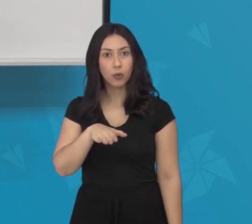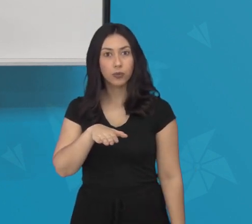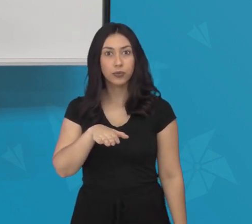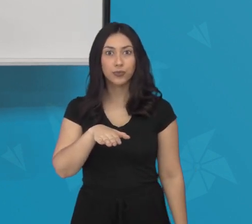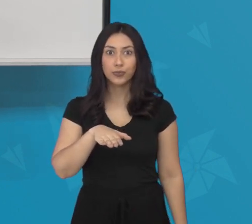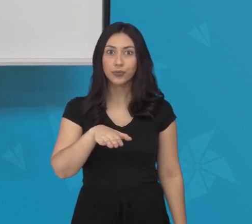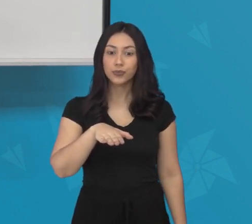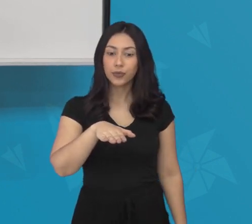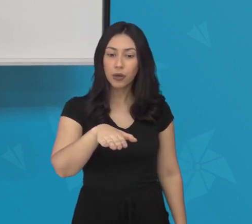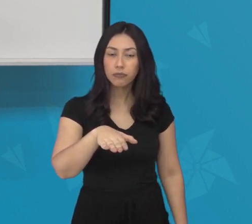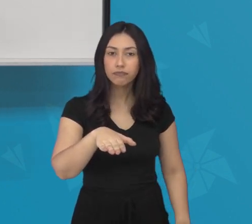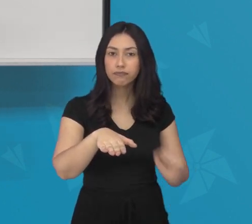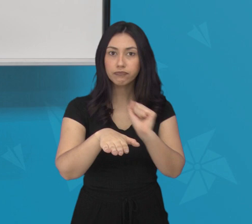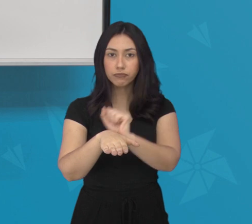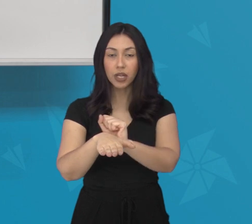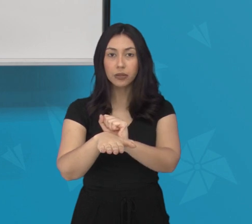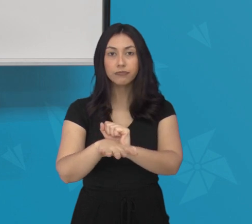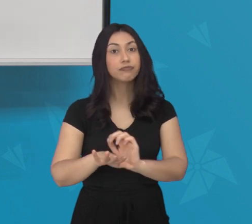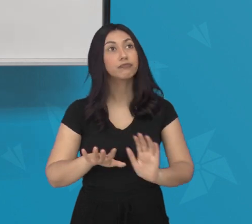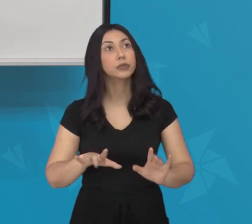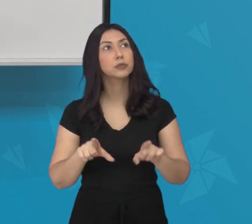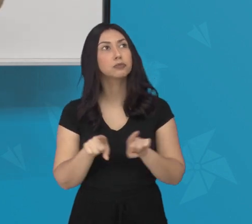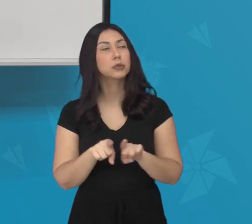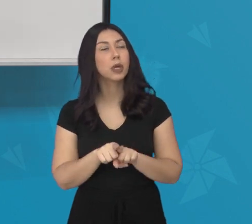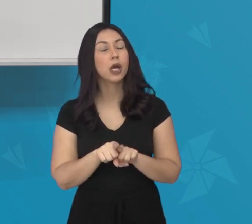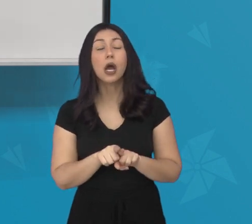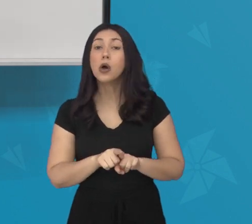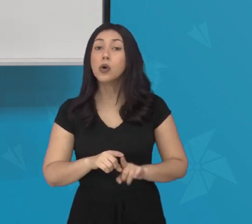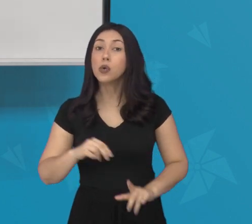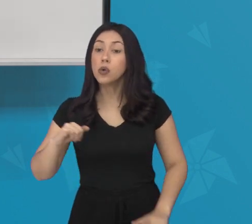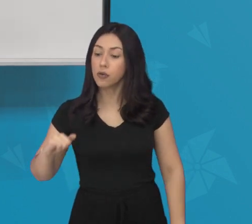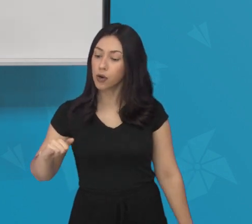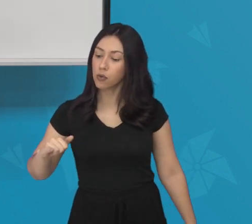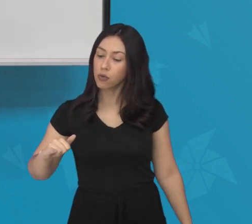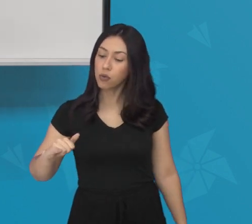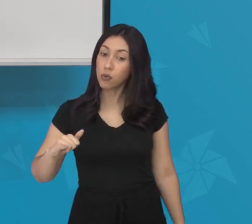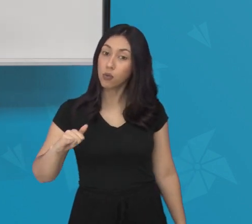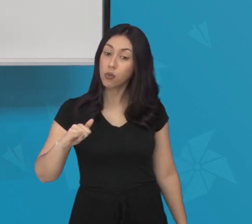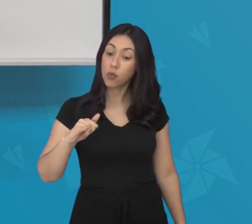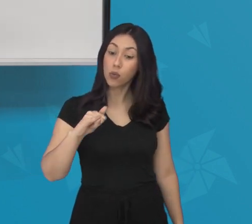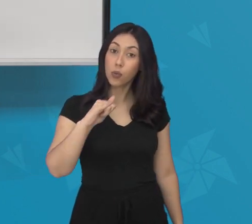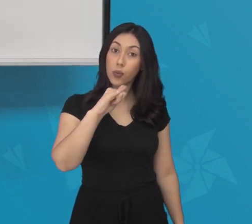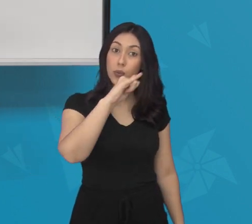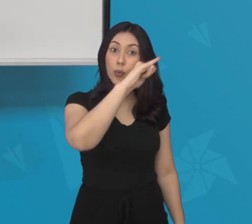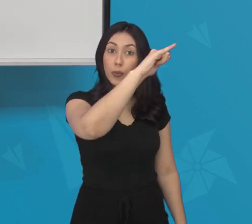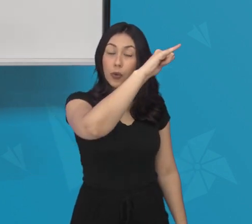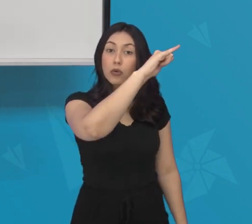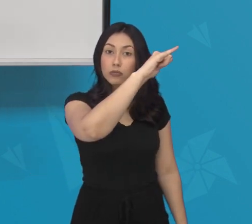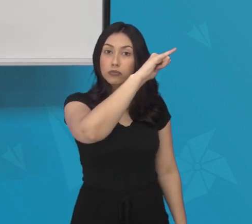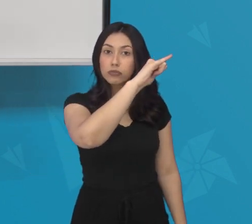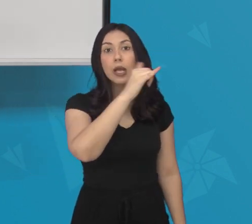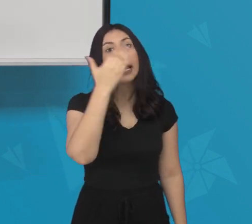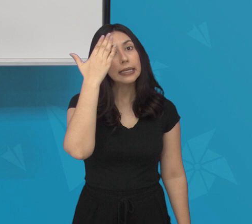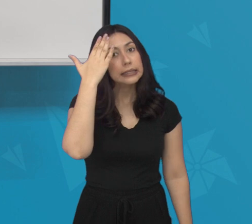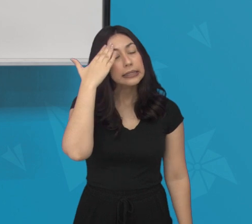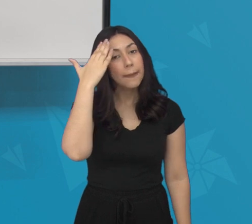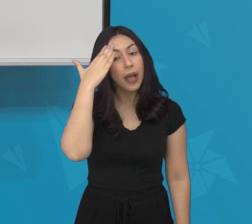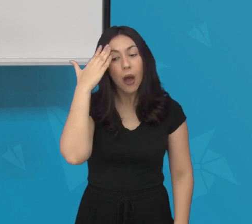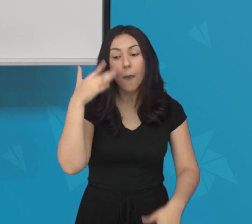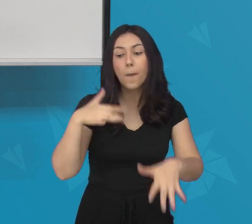para. Um avião está na pista e levanta voo. A gente desprezava as causas do